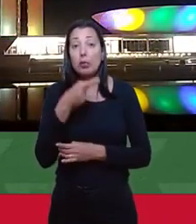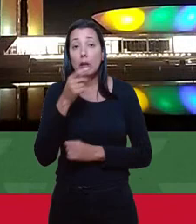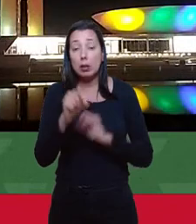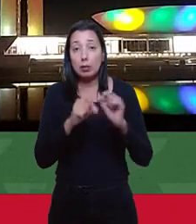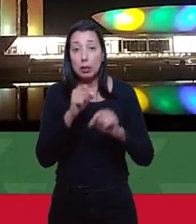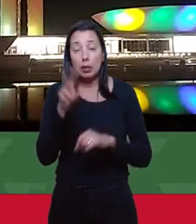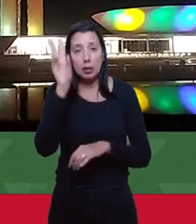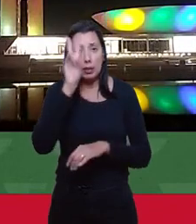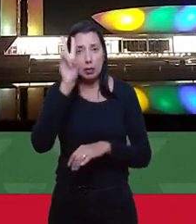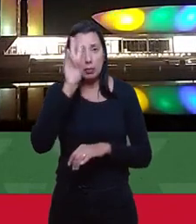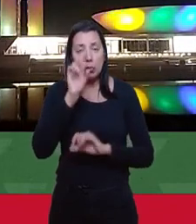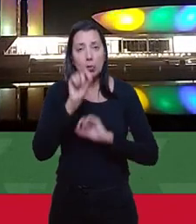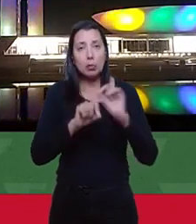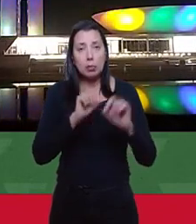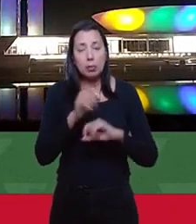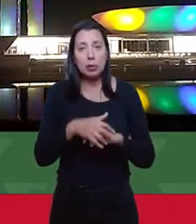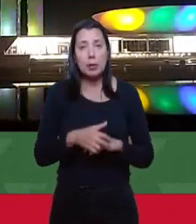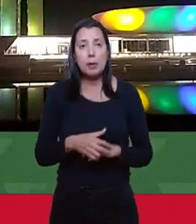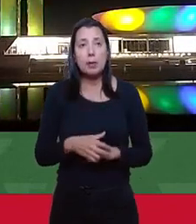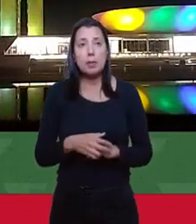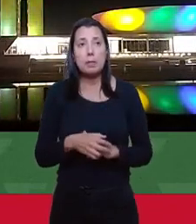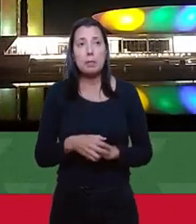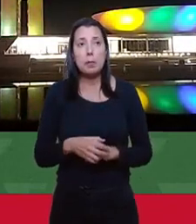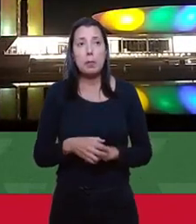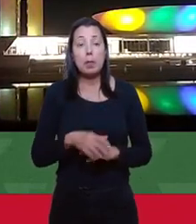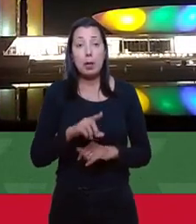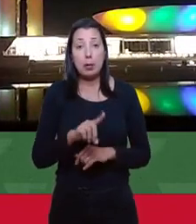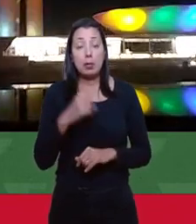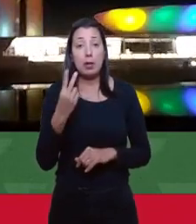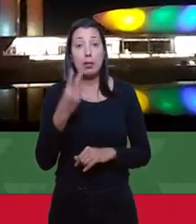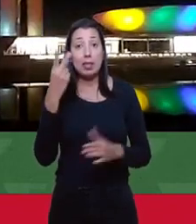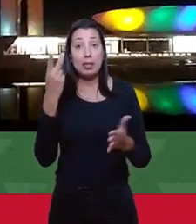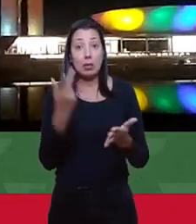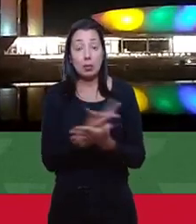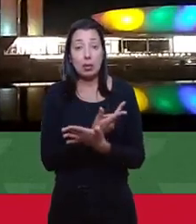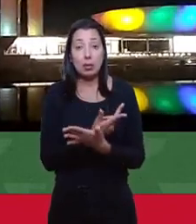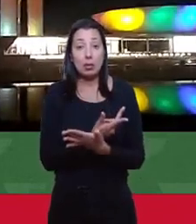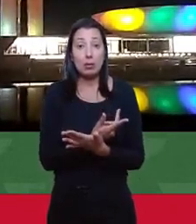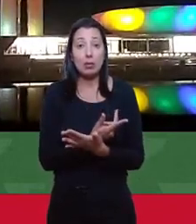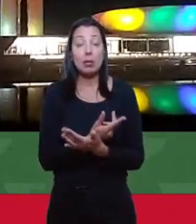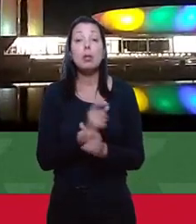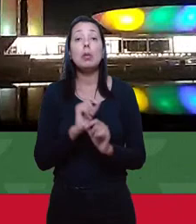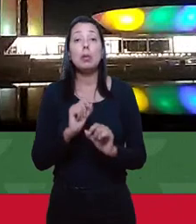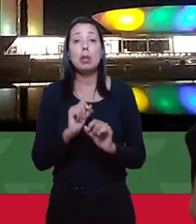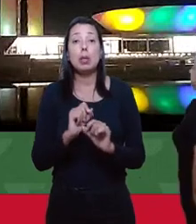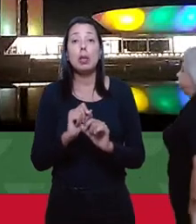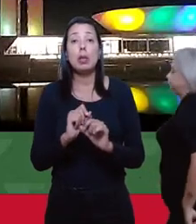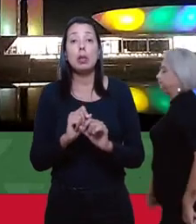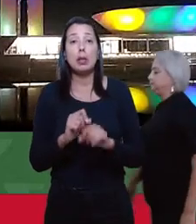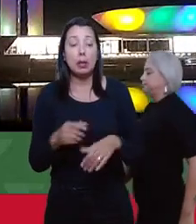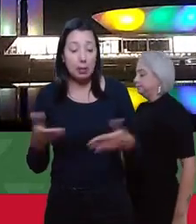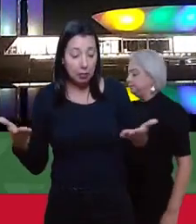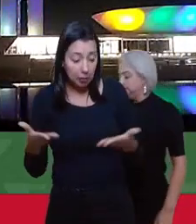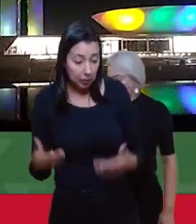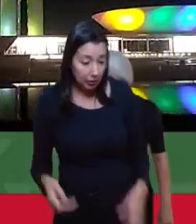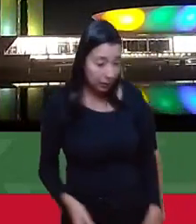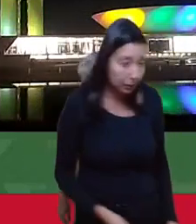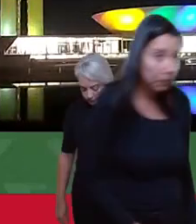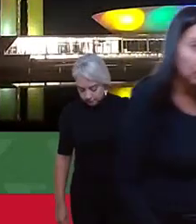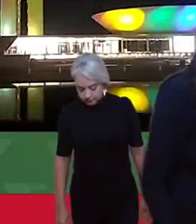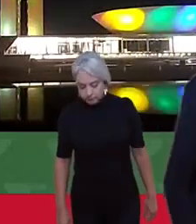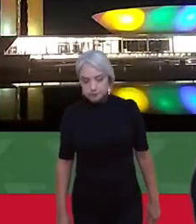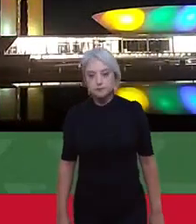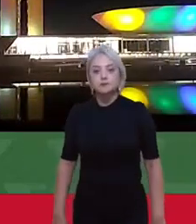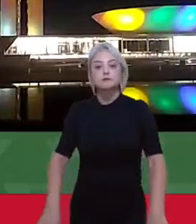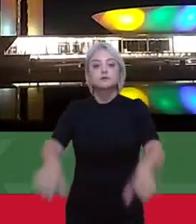isso me lembrou a primeira vez que aconteceu, Elvino, uma sessão solene em homenagem